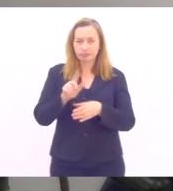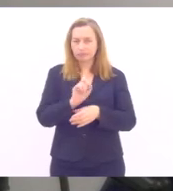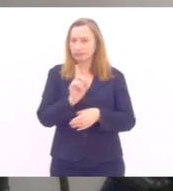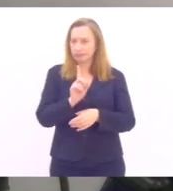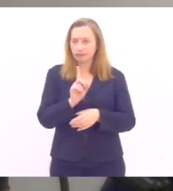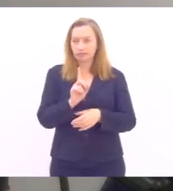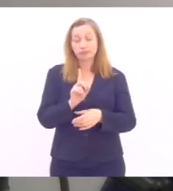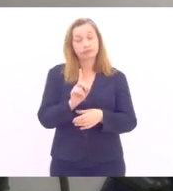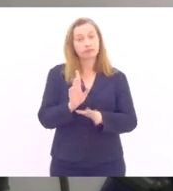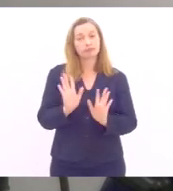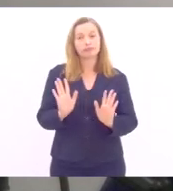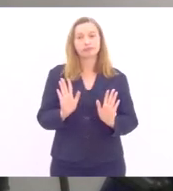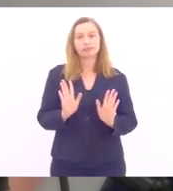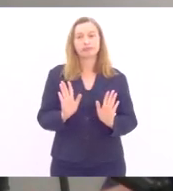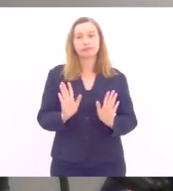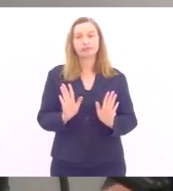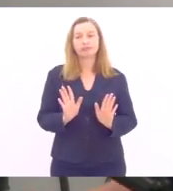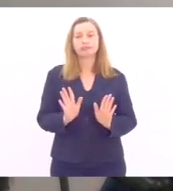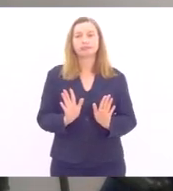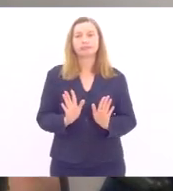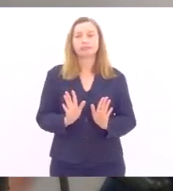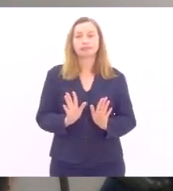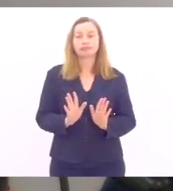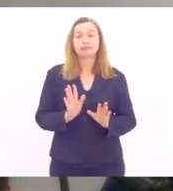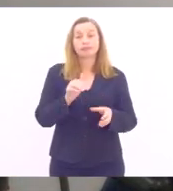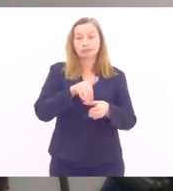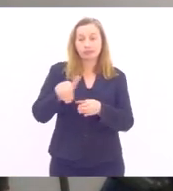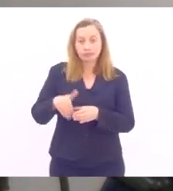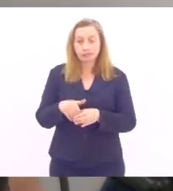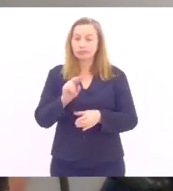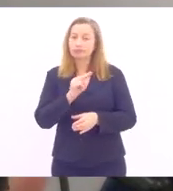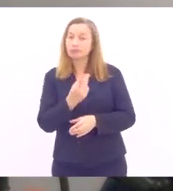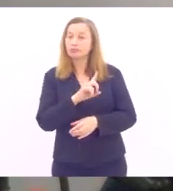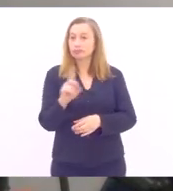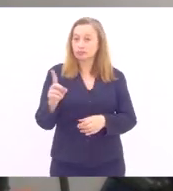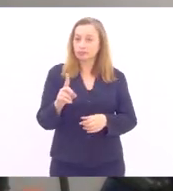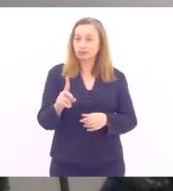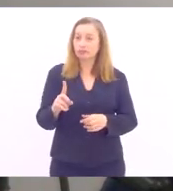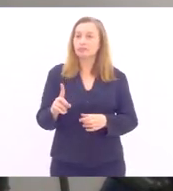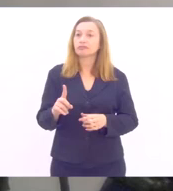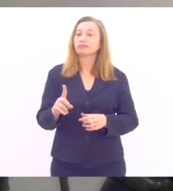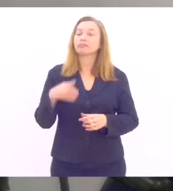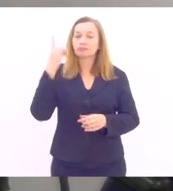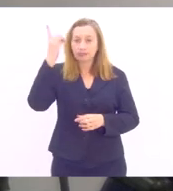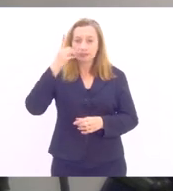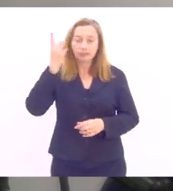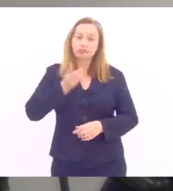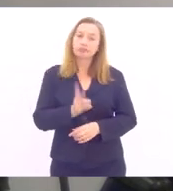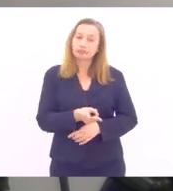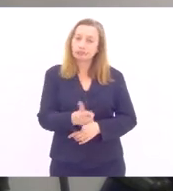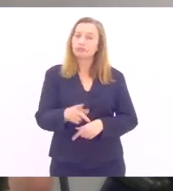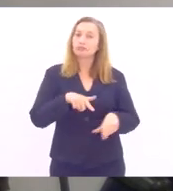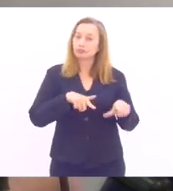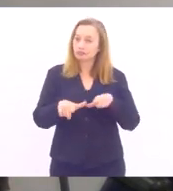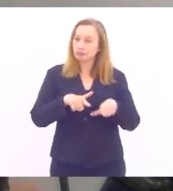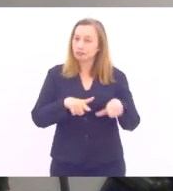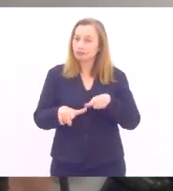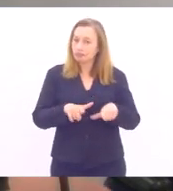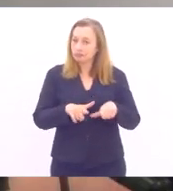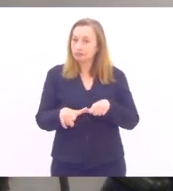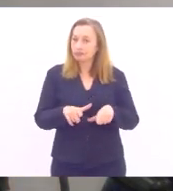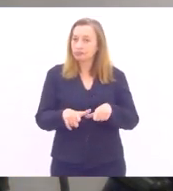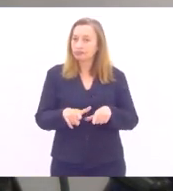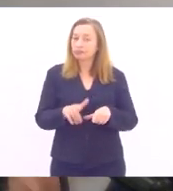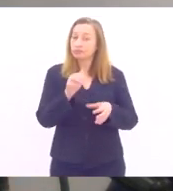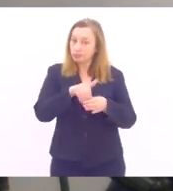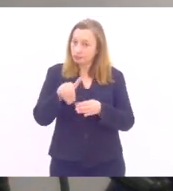isso. Por via de consequência, tendo eleição ou não, o legislativo continua a funcionar e tem que continuar a